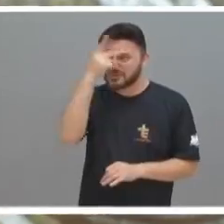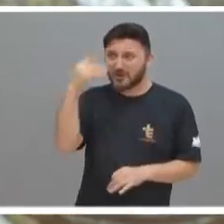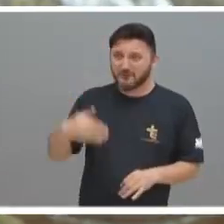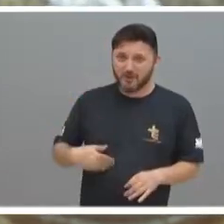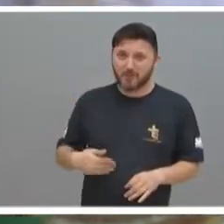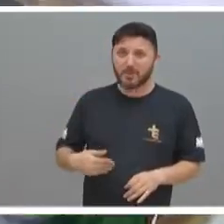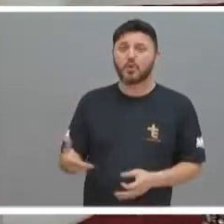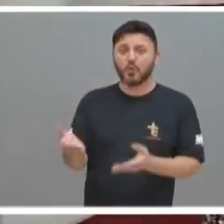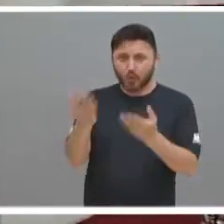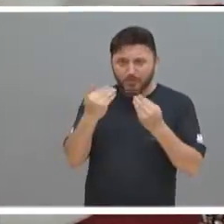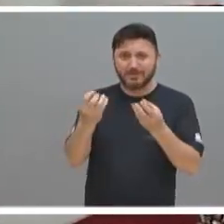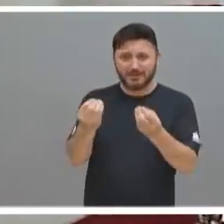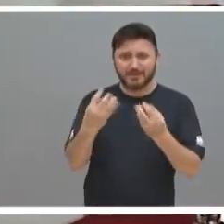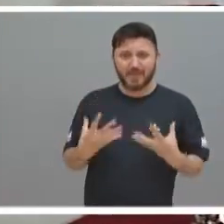Por isso que eu falo, comida nunca se nega.